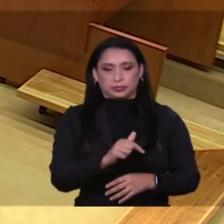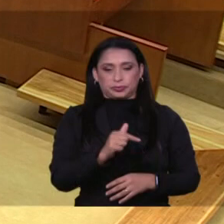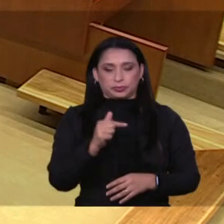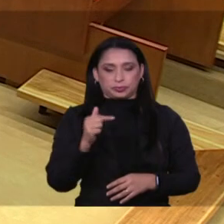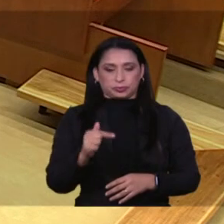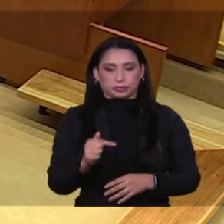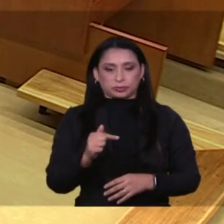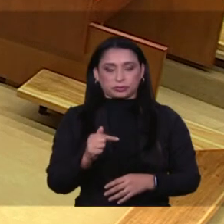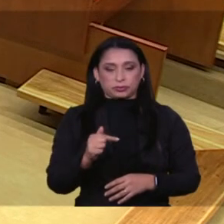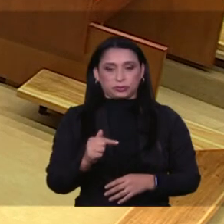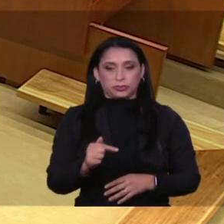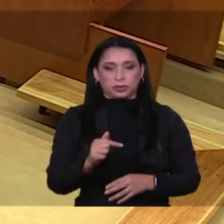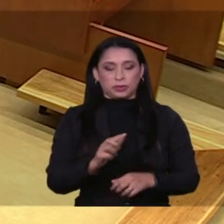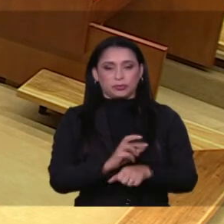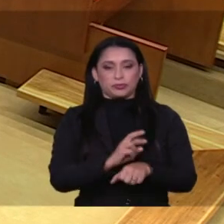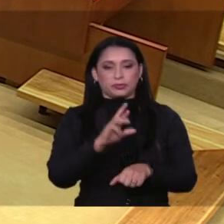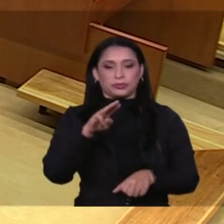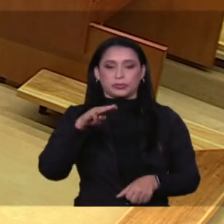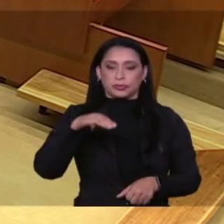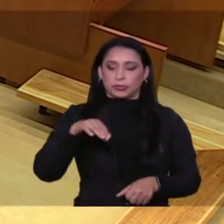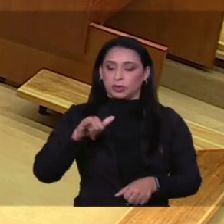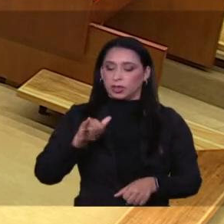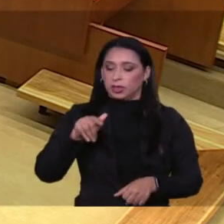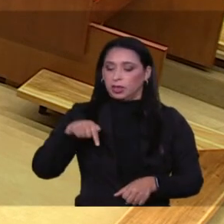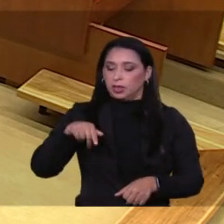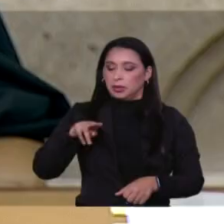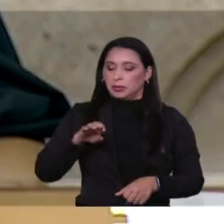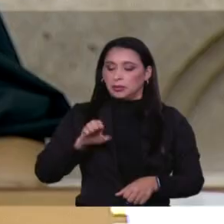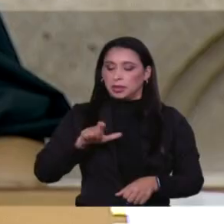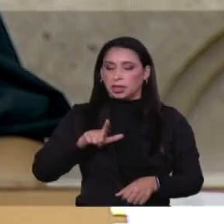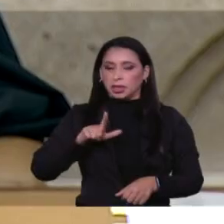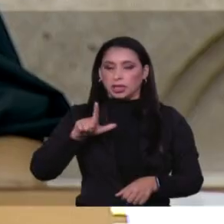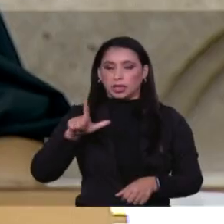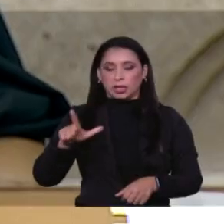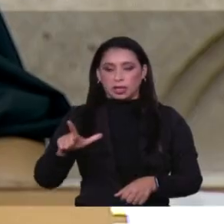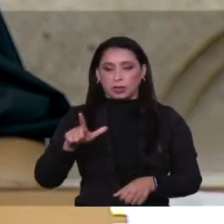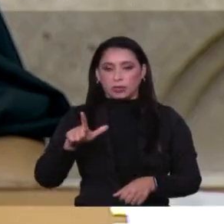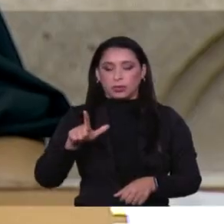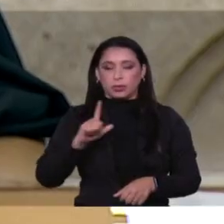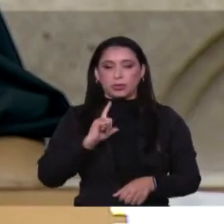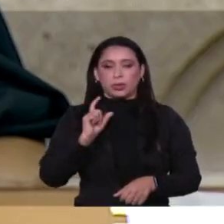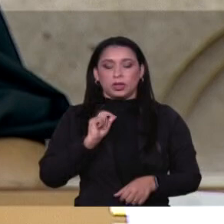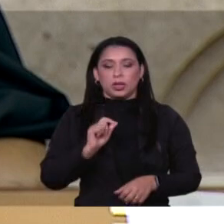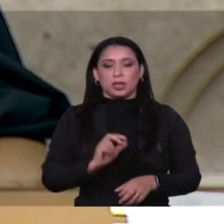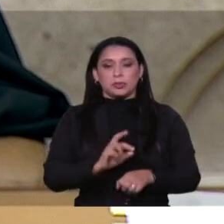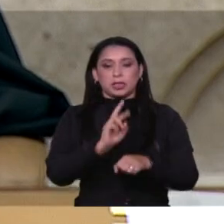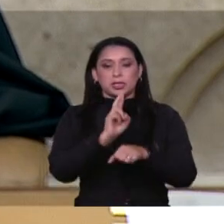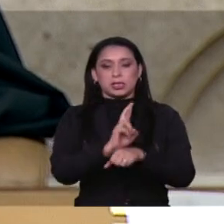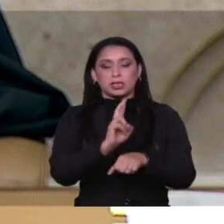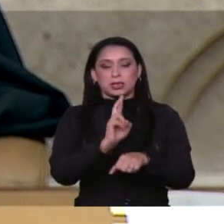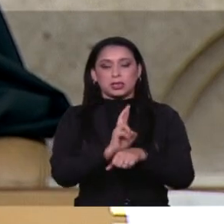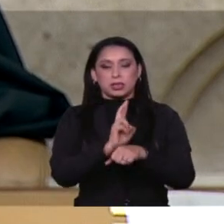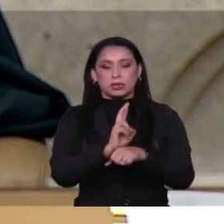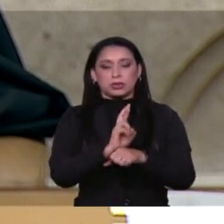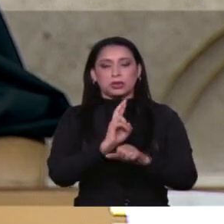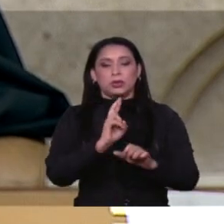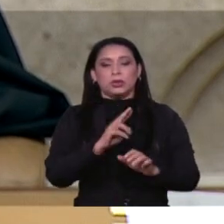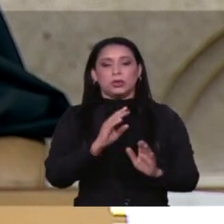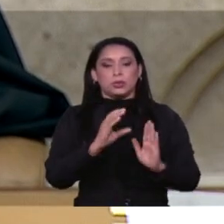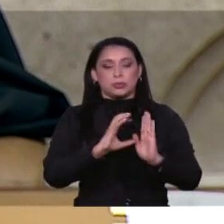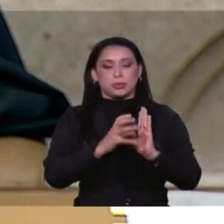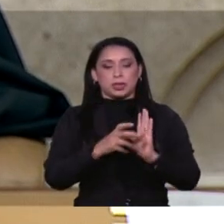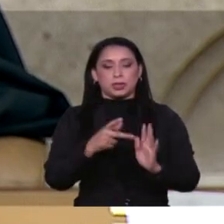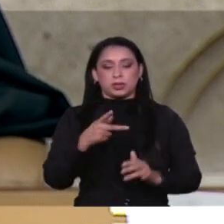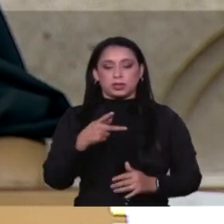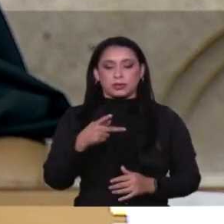o doutor Miguel Felipe Pimentel Novaes, que representa o Partido dos Trabalhadores. Muito boa tarde, doutor Miguel. Seja